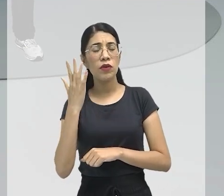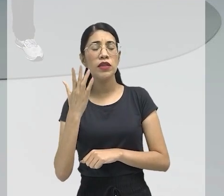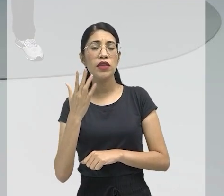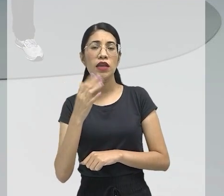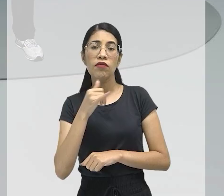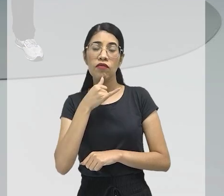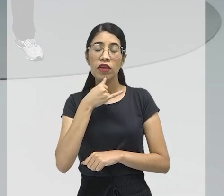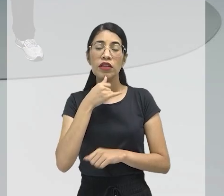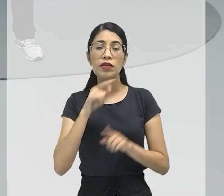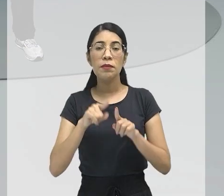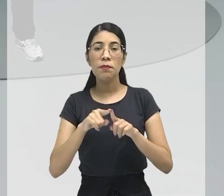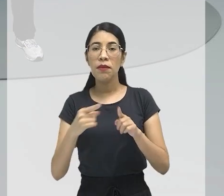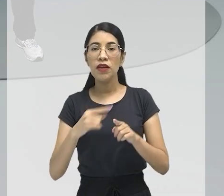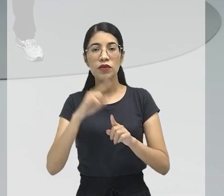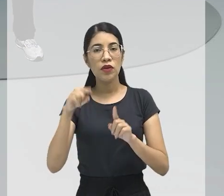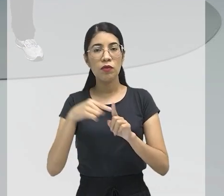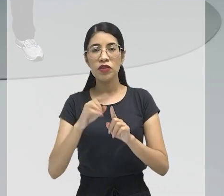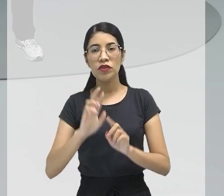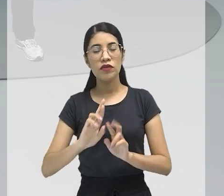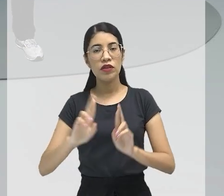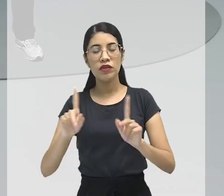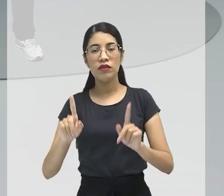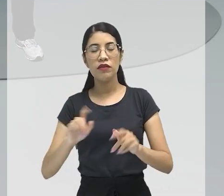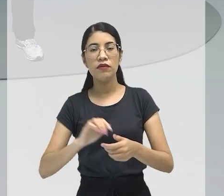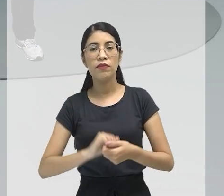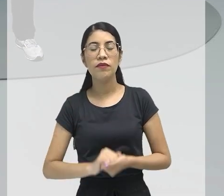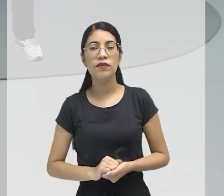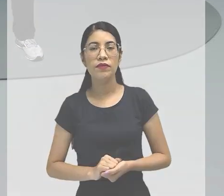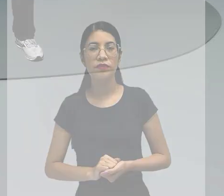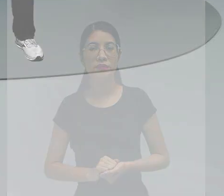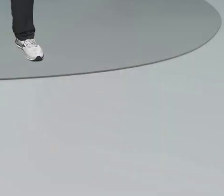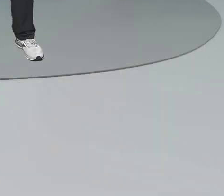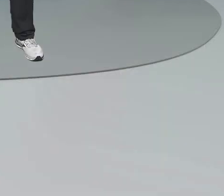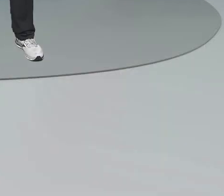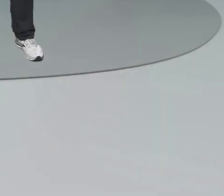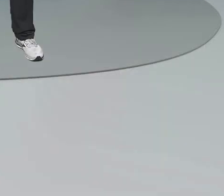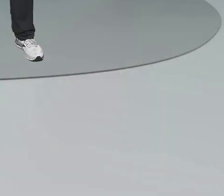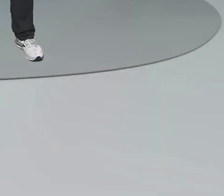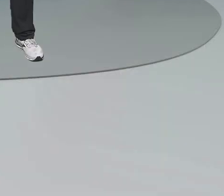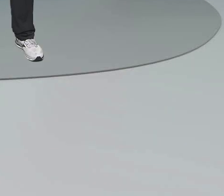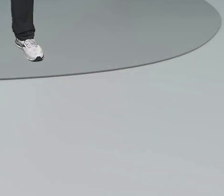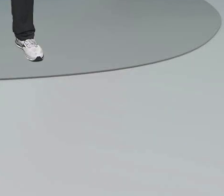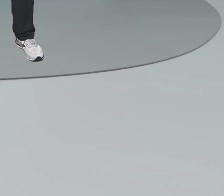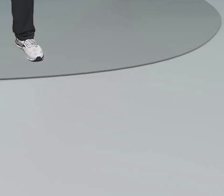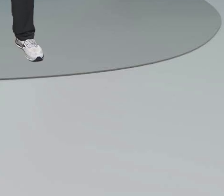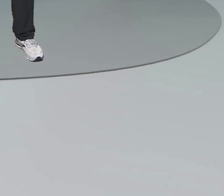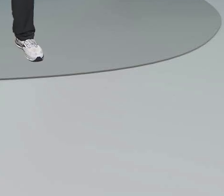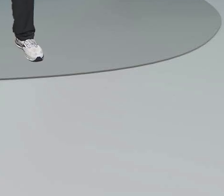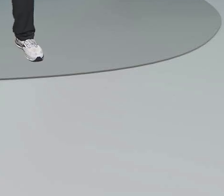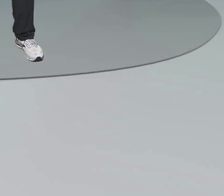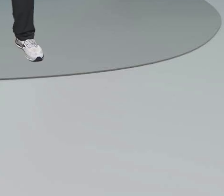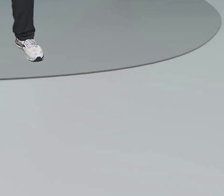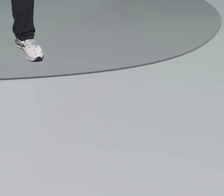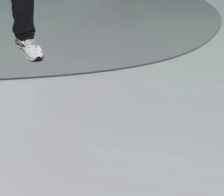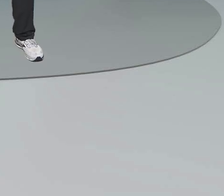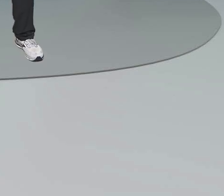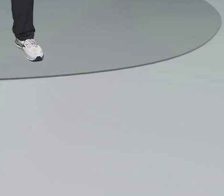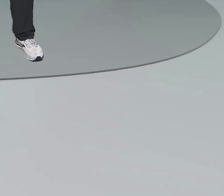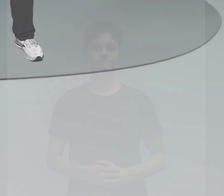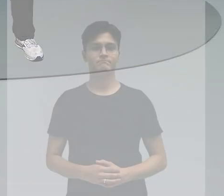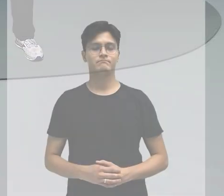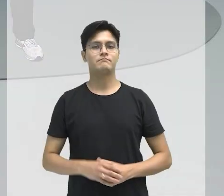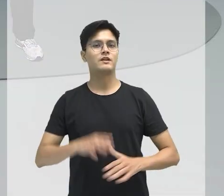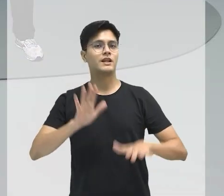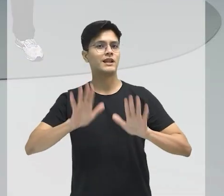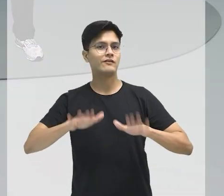acontecer, é uma luta, é de demonstração, mas pode acontecer alguns acidentes e, de repente,